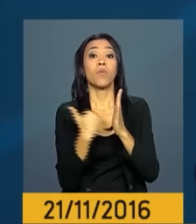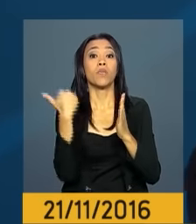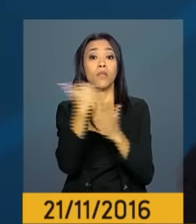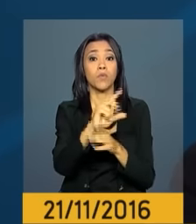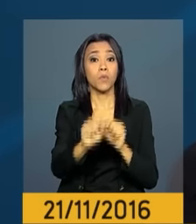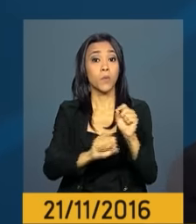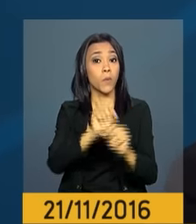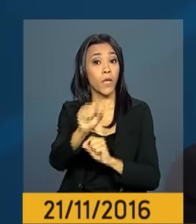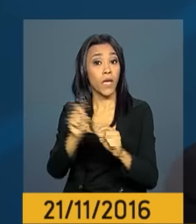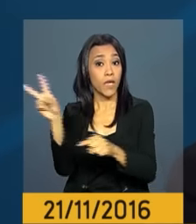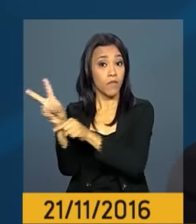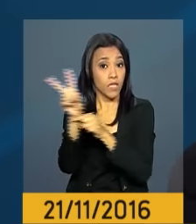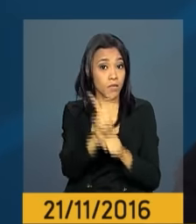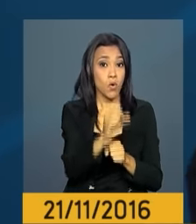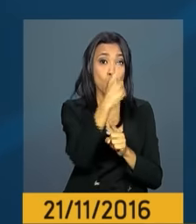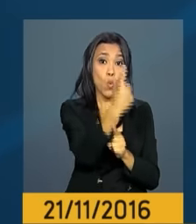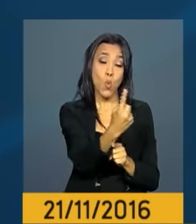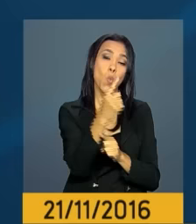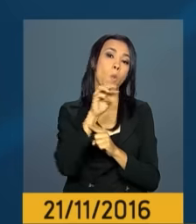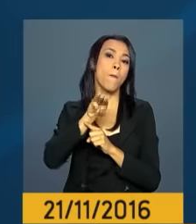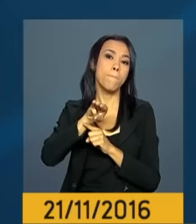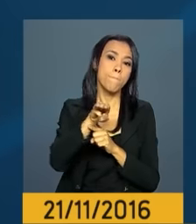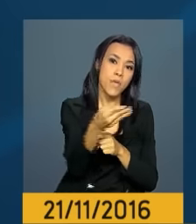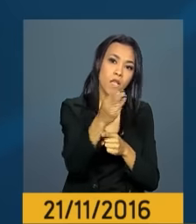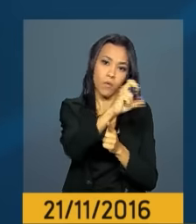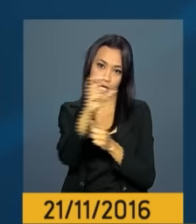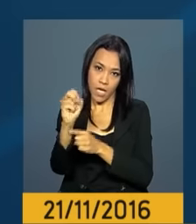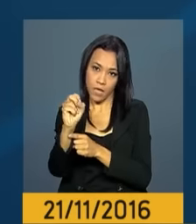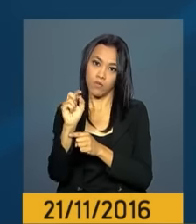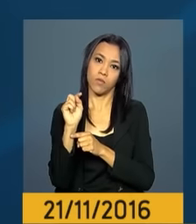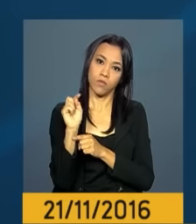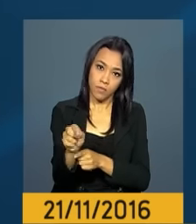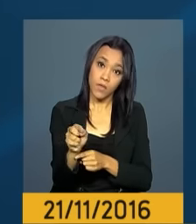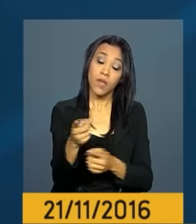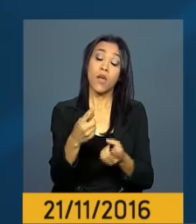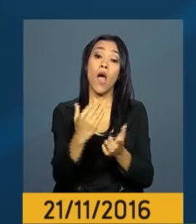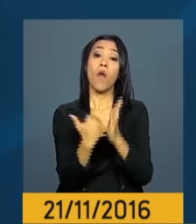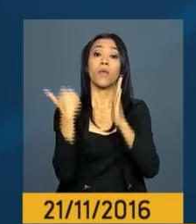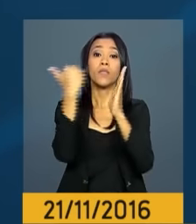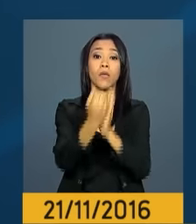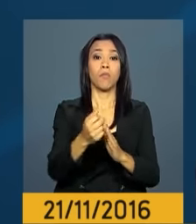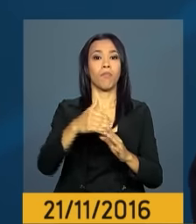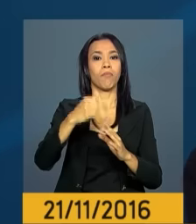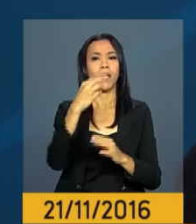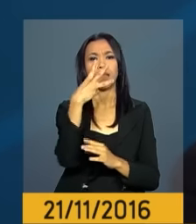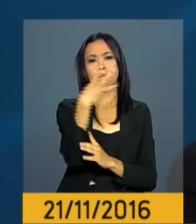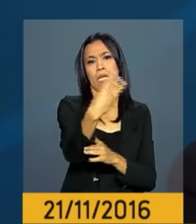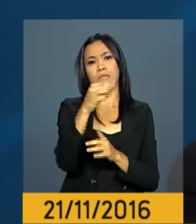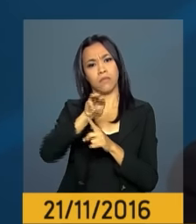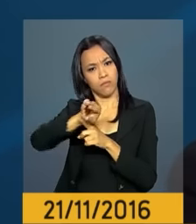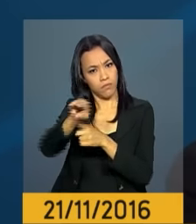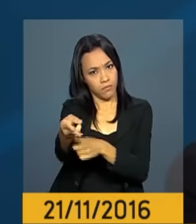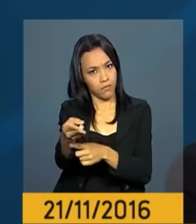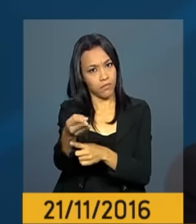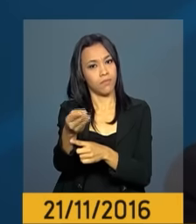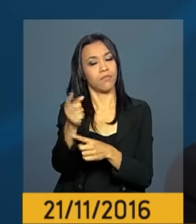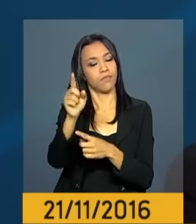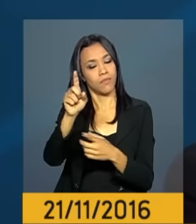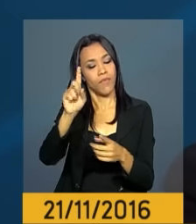financiamento de 1,5 milhão para 3 milhões, exata e precisamente com vistas a